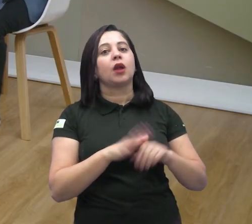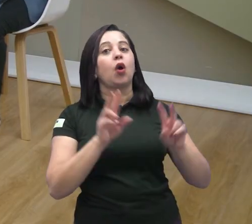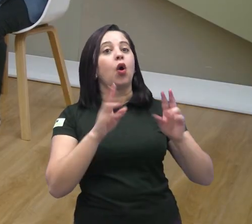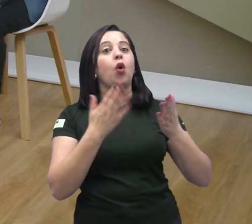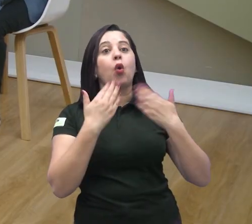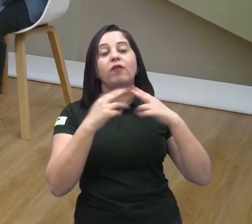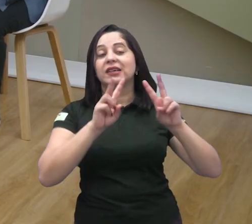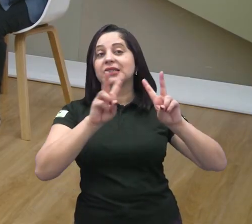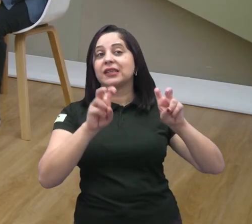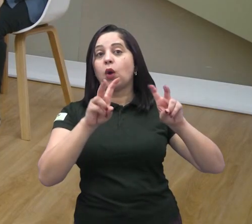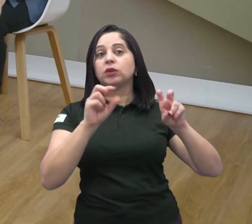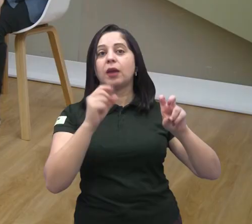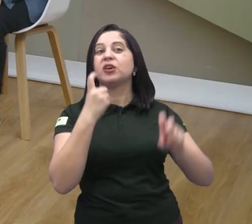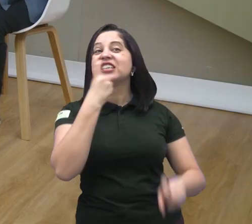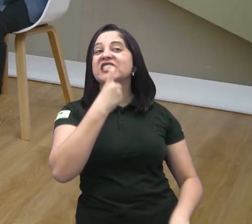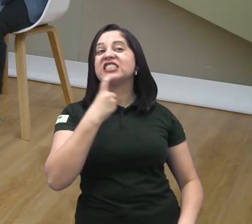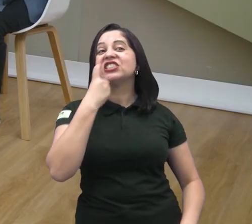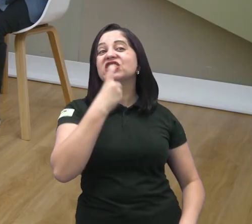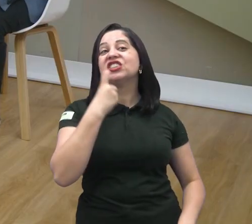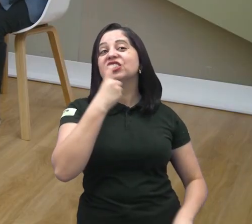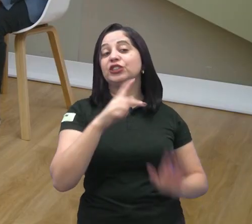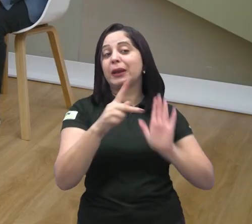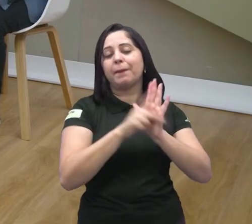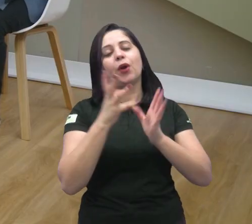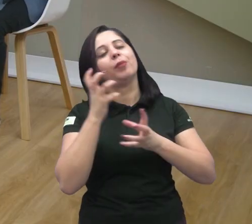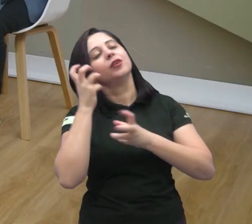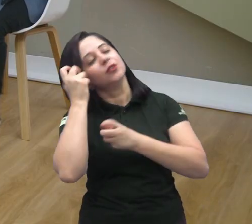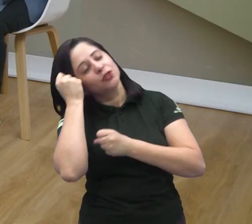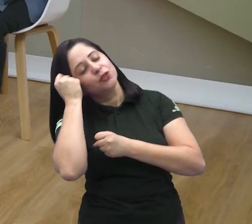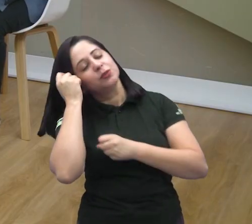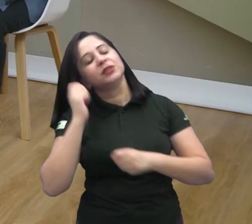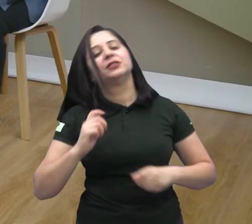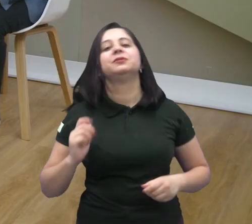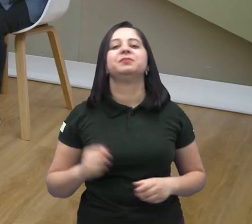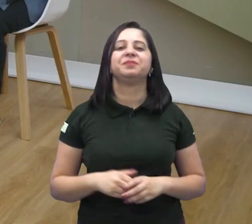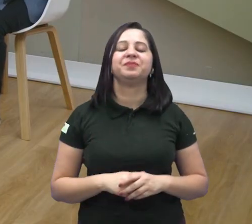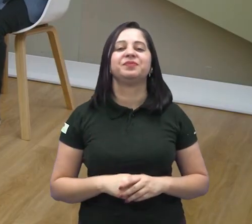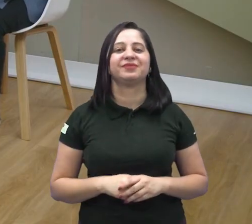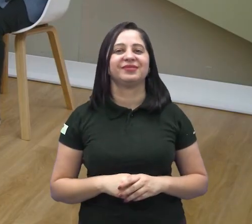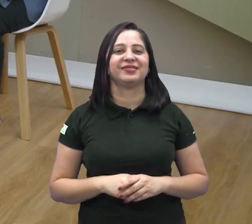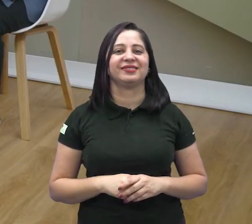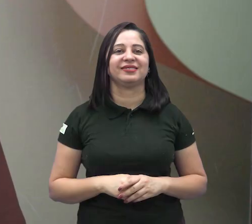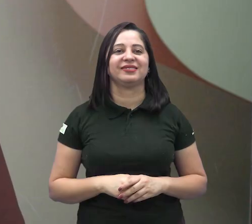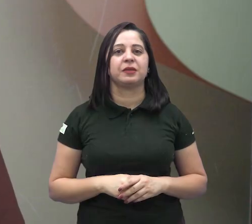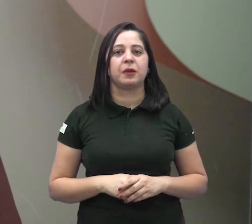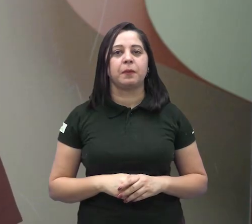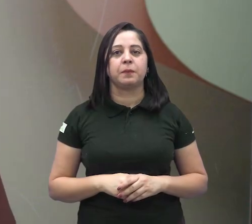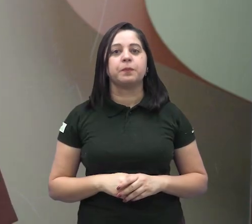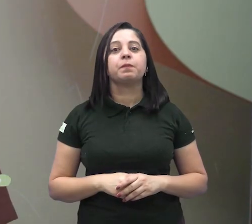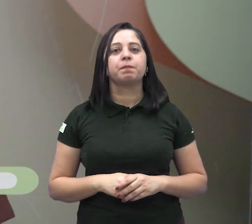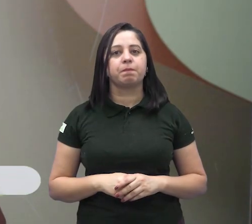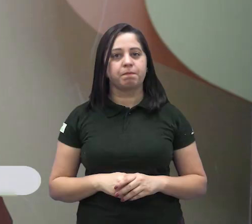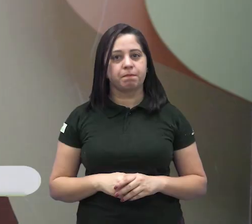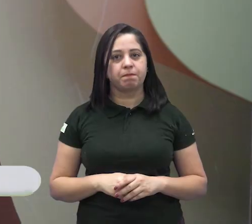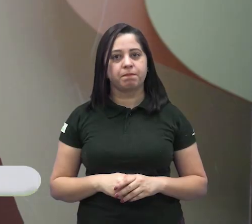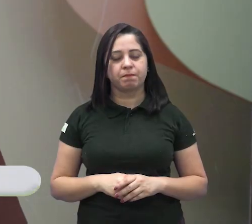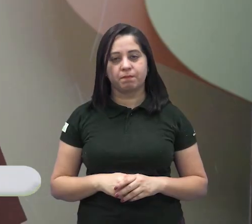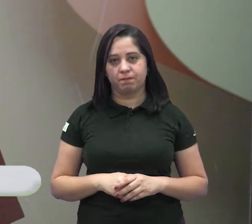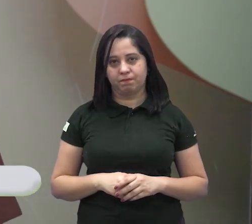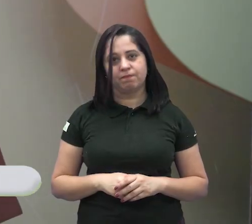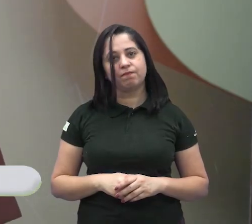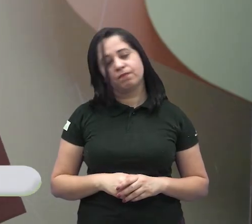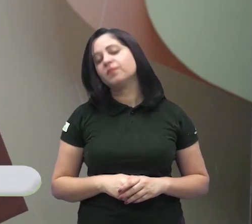sobre odontologia do sono. Isso é bem legal, gente. Olha, é um assunto bem aí amplo. Já fica o convite, doutor. Maravilha. Virei com prazer. Gente, ai, que